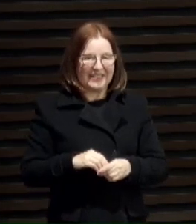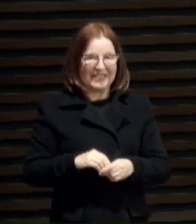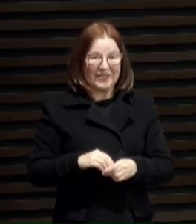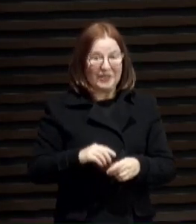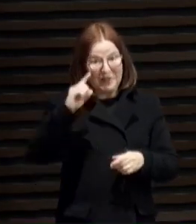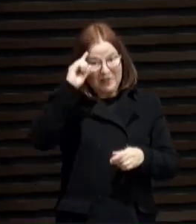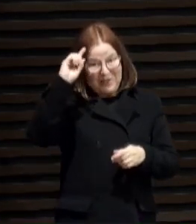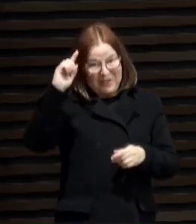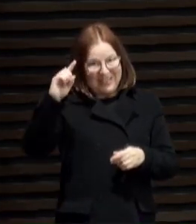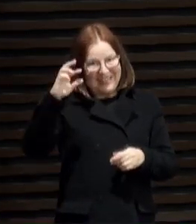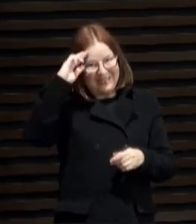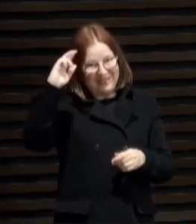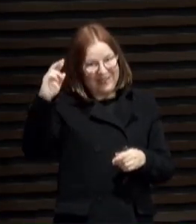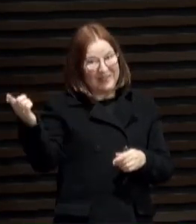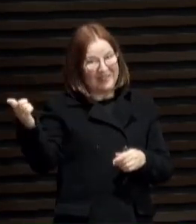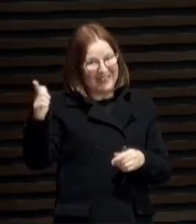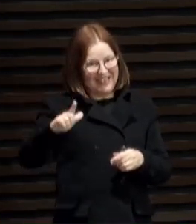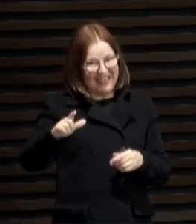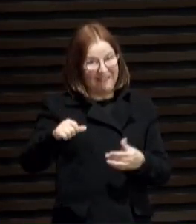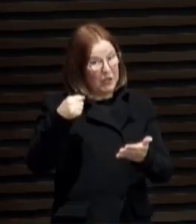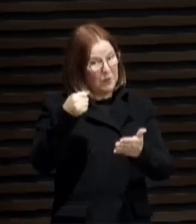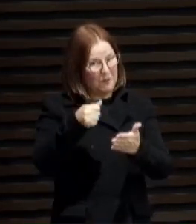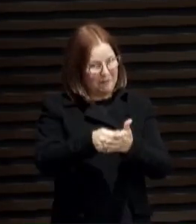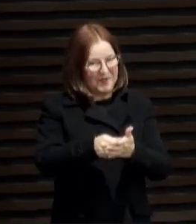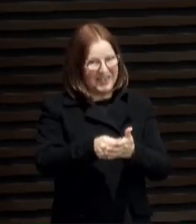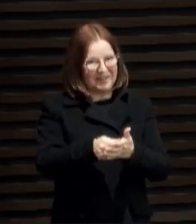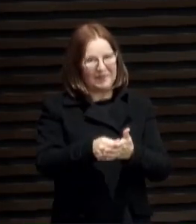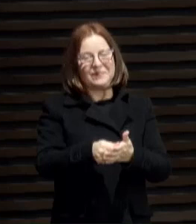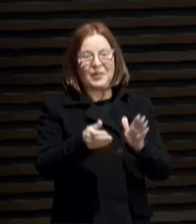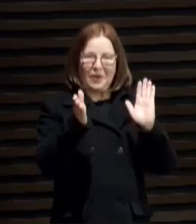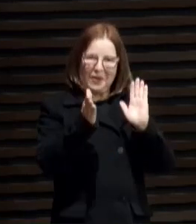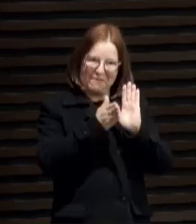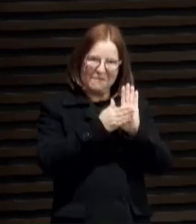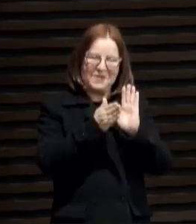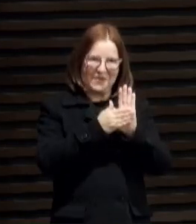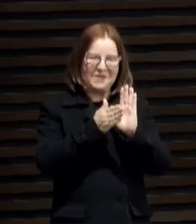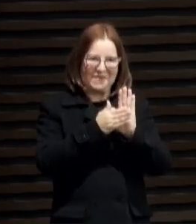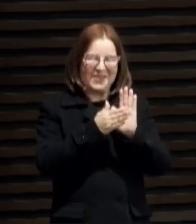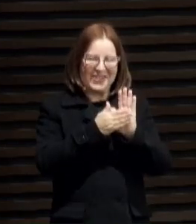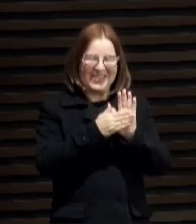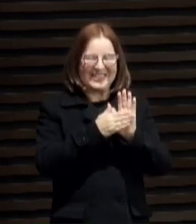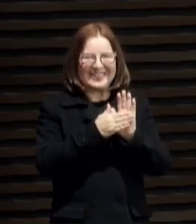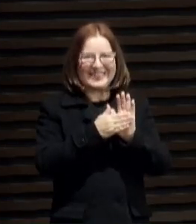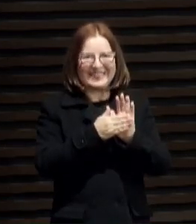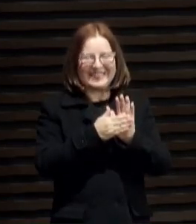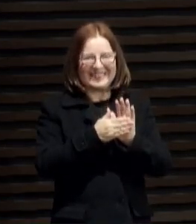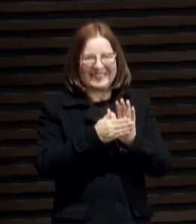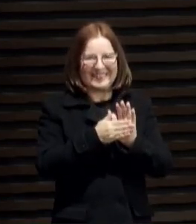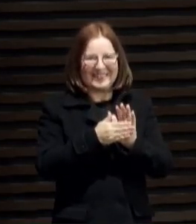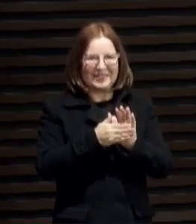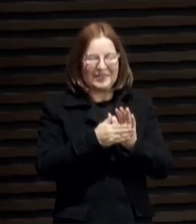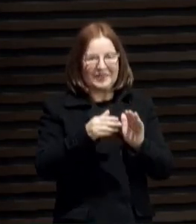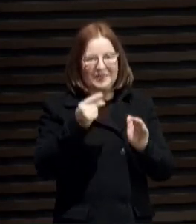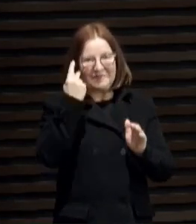venha então cumprir aquilo para qual o propósito pelo qual ele foi colocado no mundo, que foi para nos